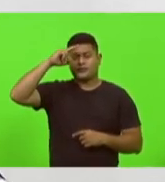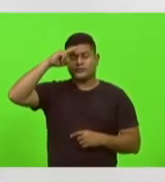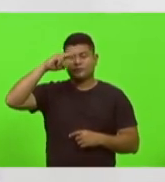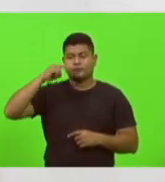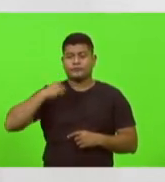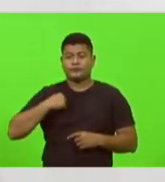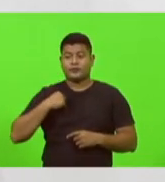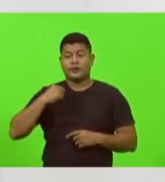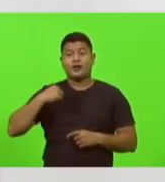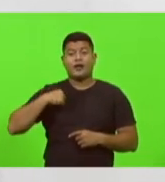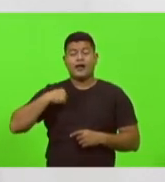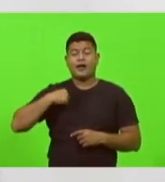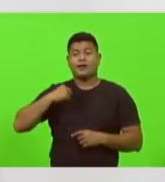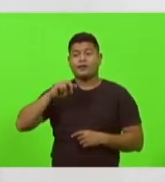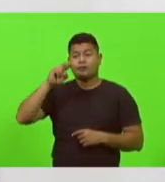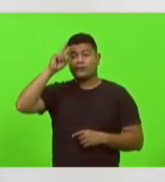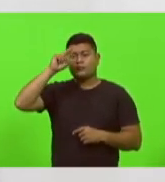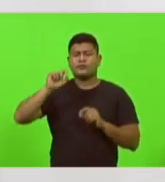com muita